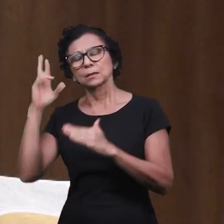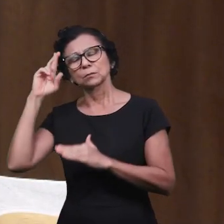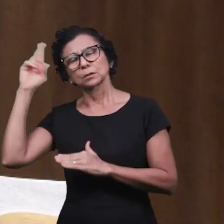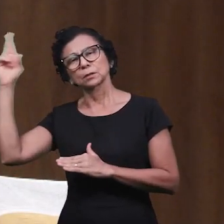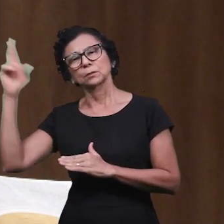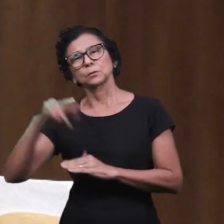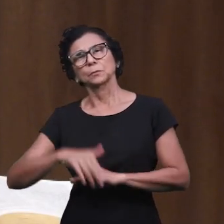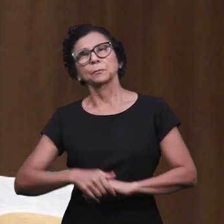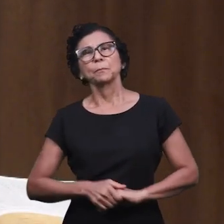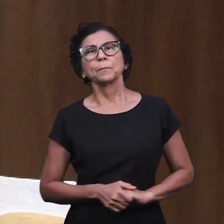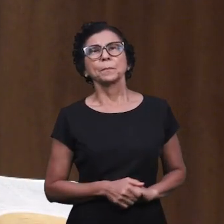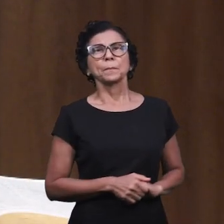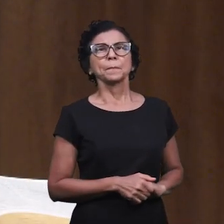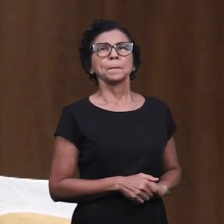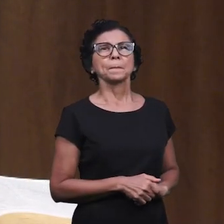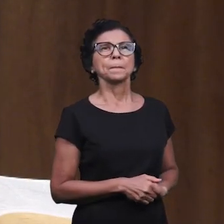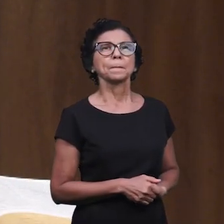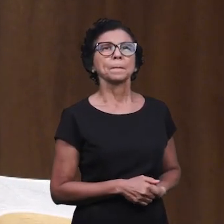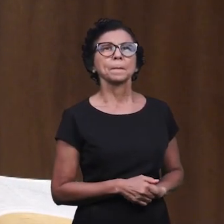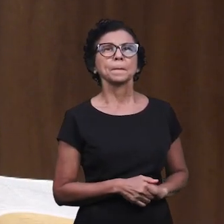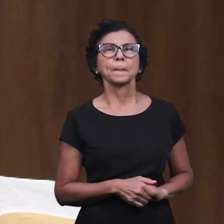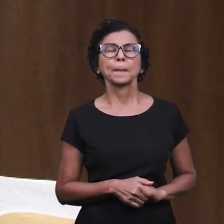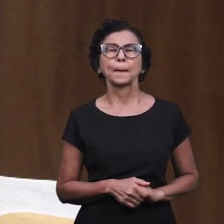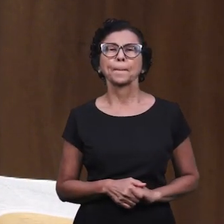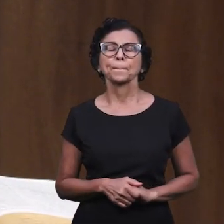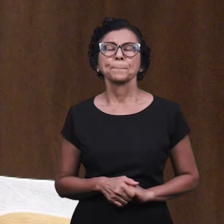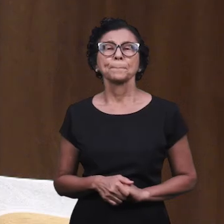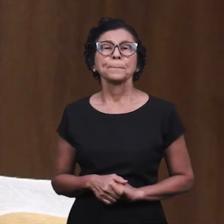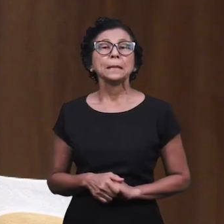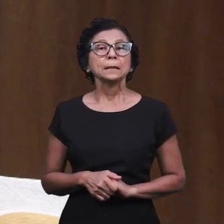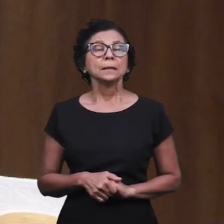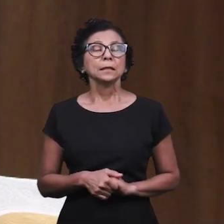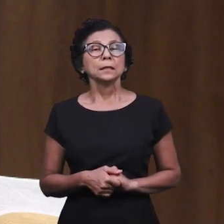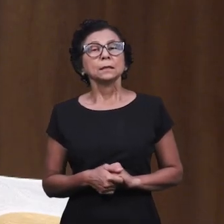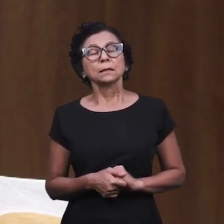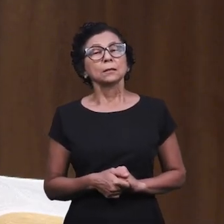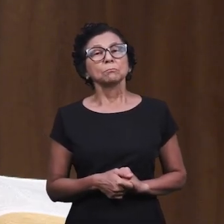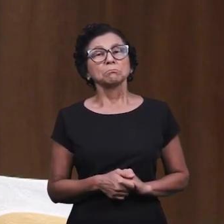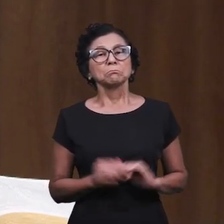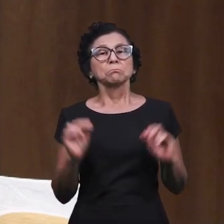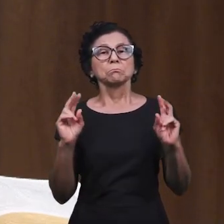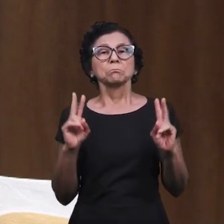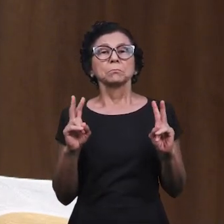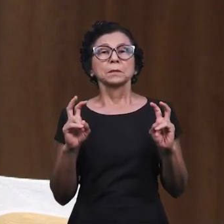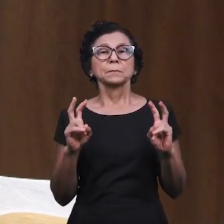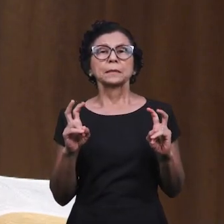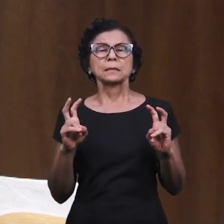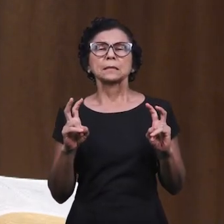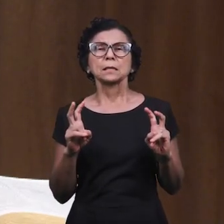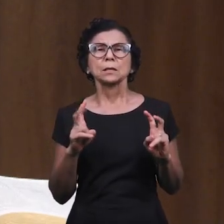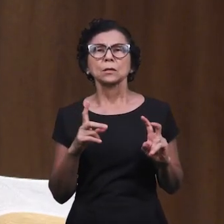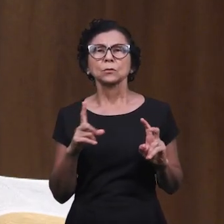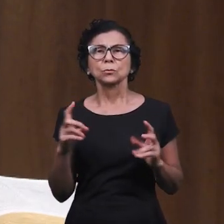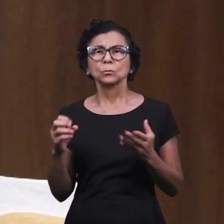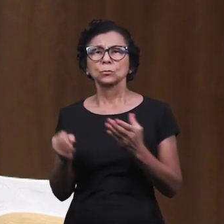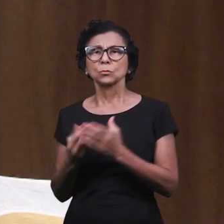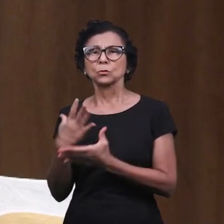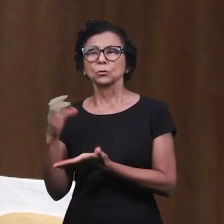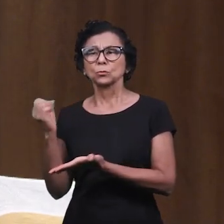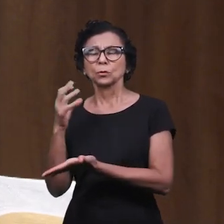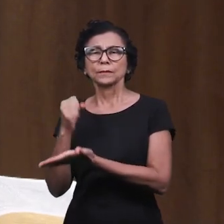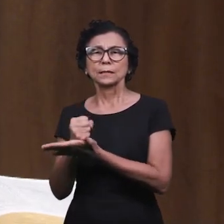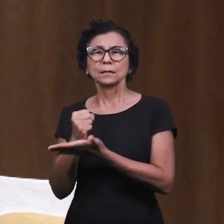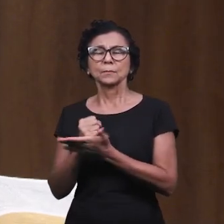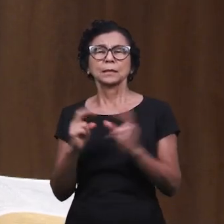expressão, ministério da palavra, ela surge, né, aparece pela primeira vez no Novo Testamento. Nós vamos encontrar isso só no